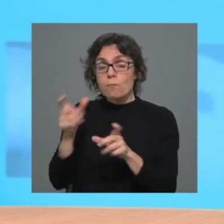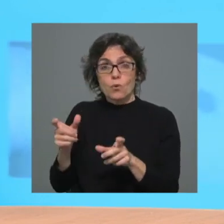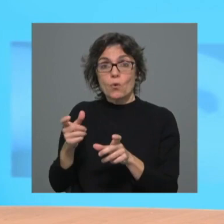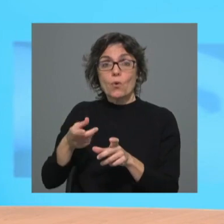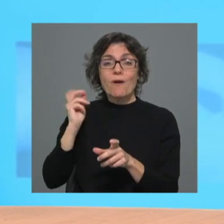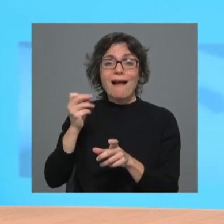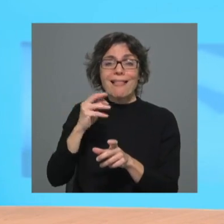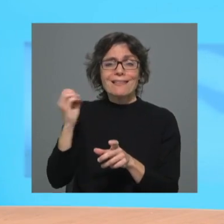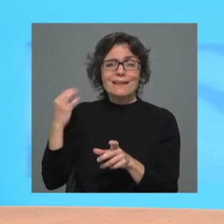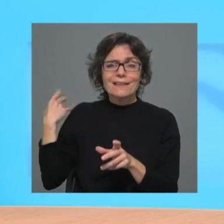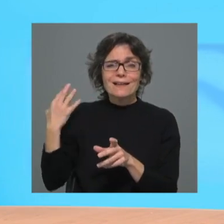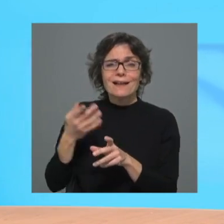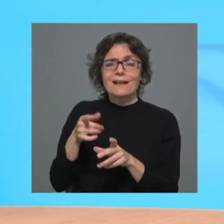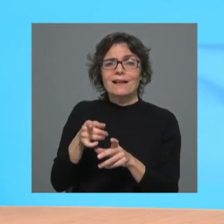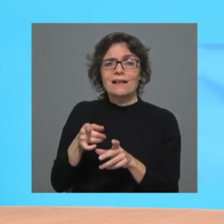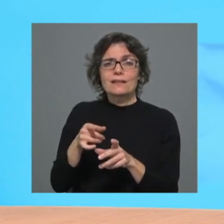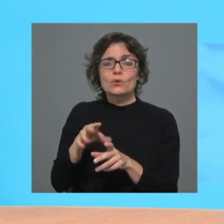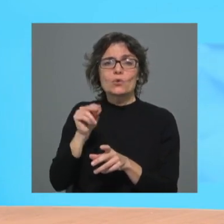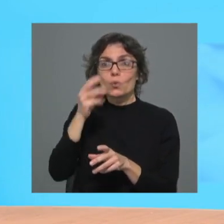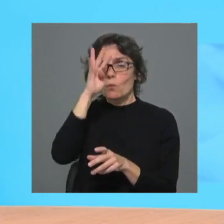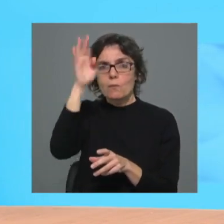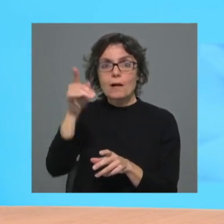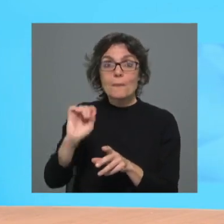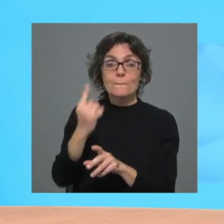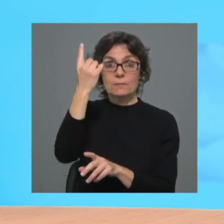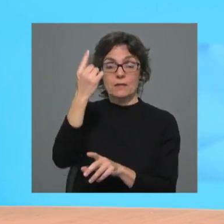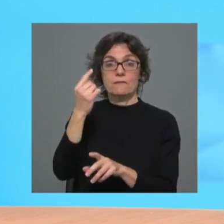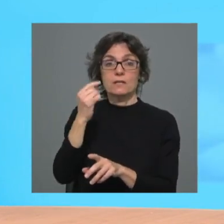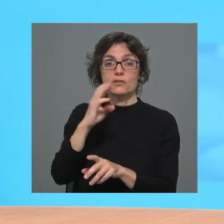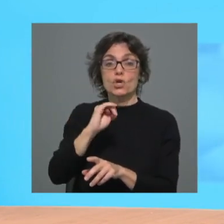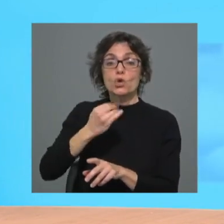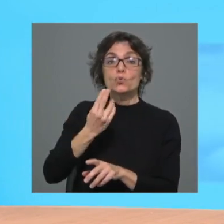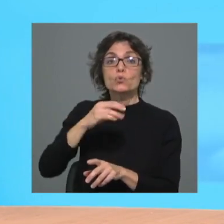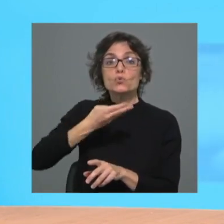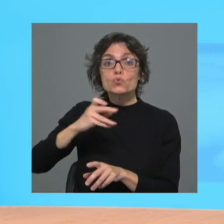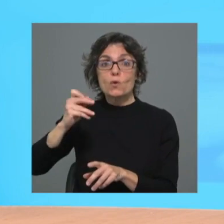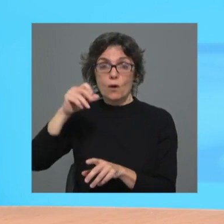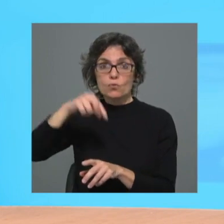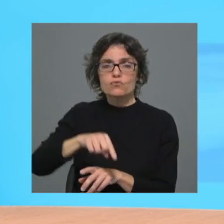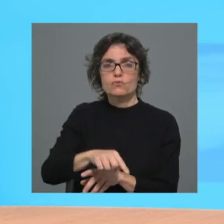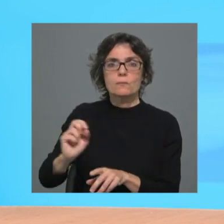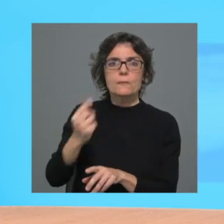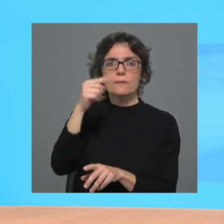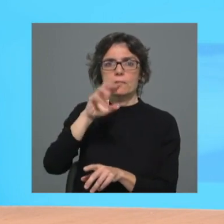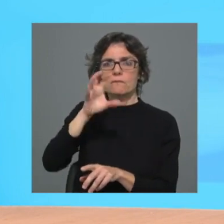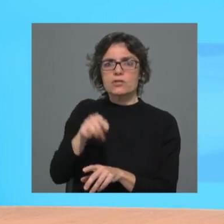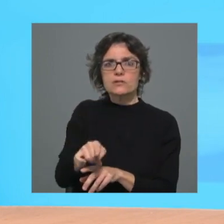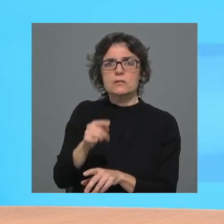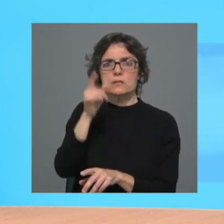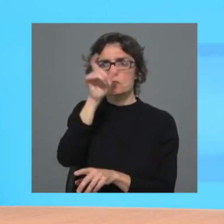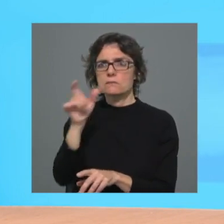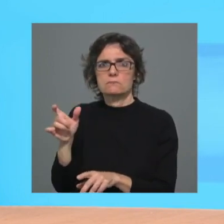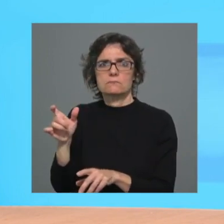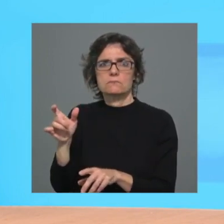o Papa. No Sudão do Sul, que é a primeira vez que vai o Papa, apesar de todas as dificuldades que existiram, estiveram sempre milhares de pessoas com ele.